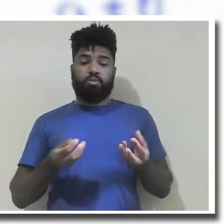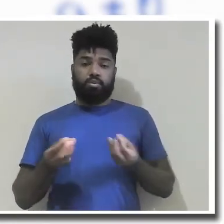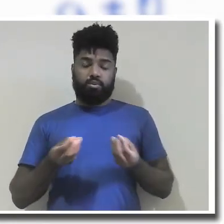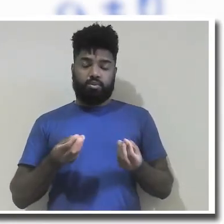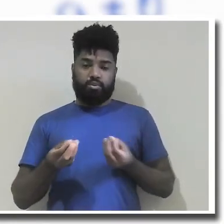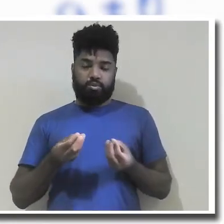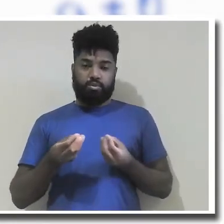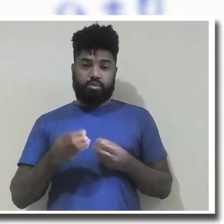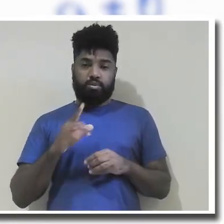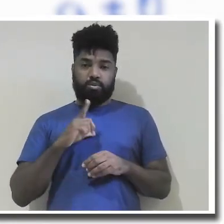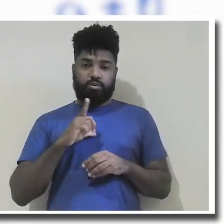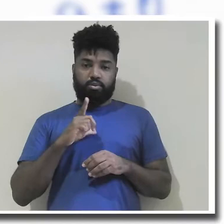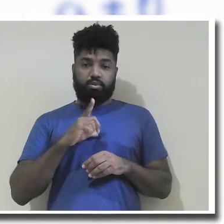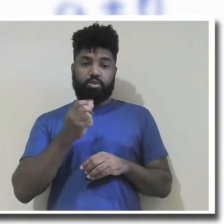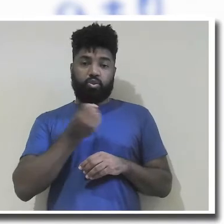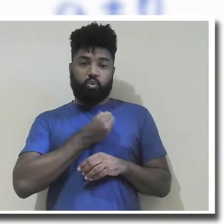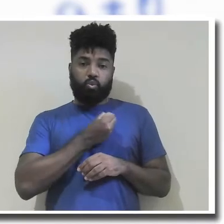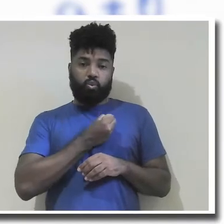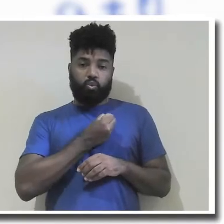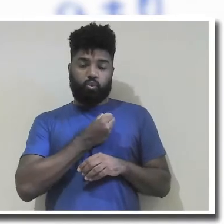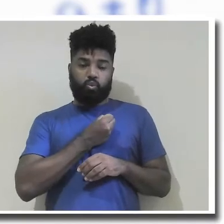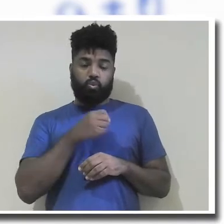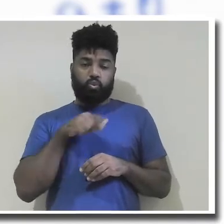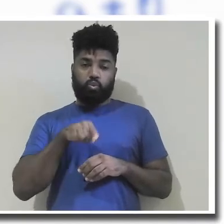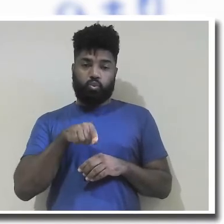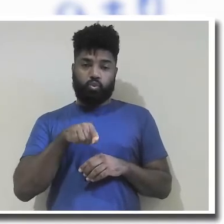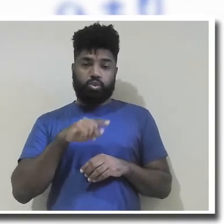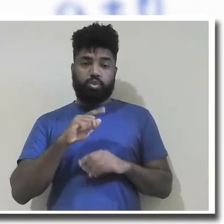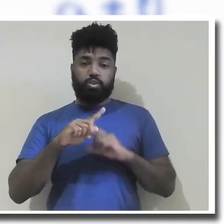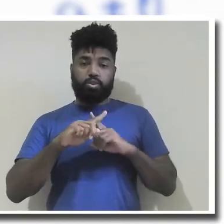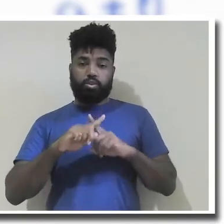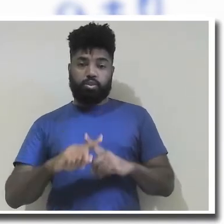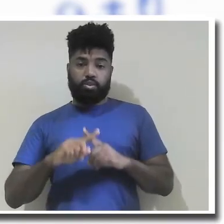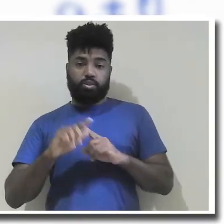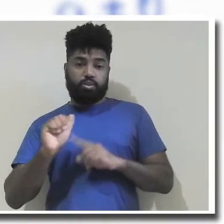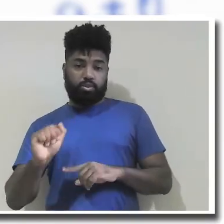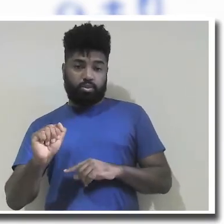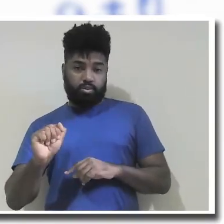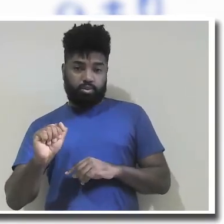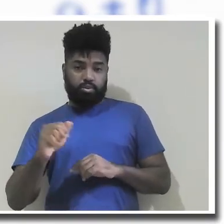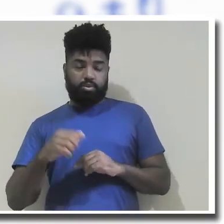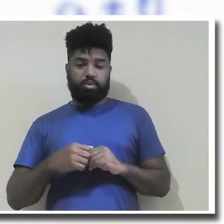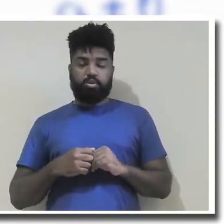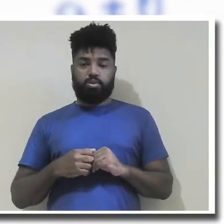número que, multiplicado com A,